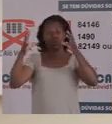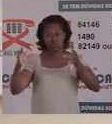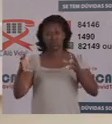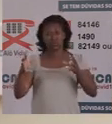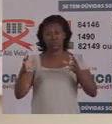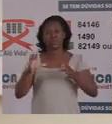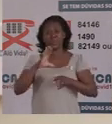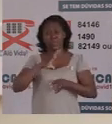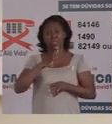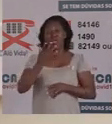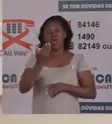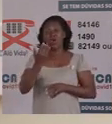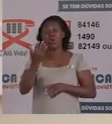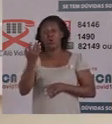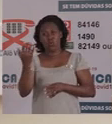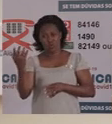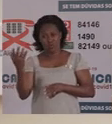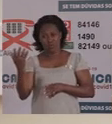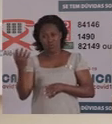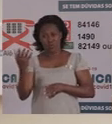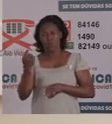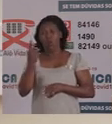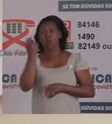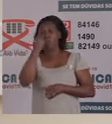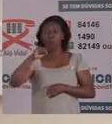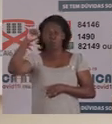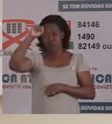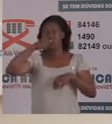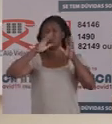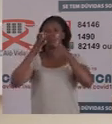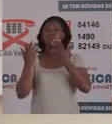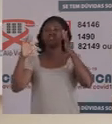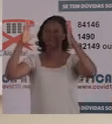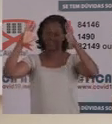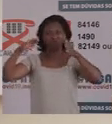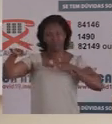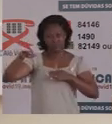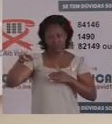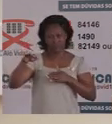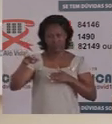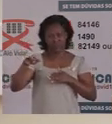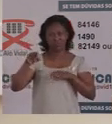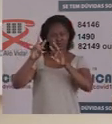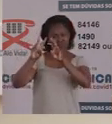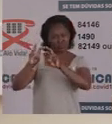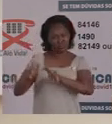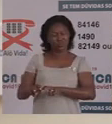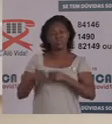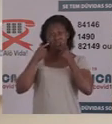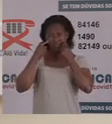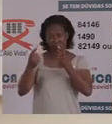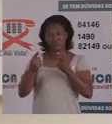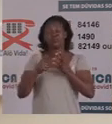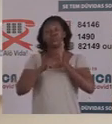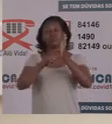o número de casos por milhão de habitantes. Então, vocês veem que, por exemplo,